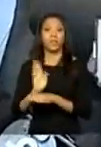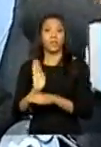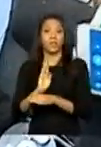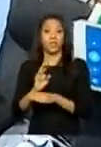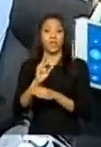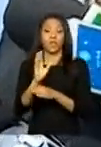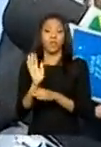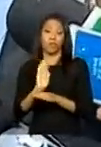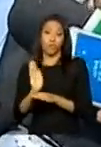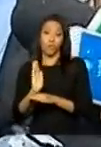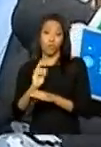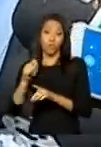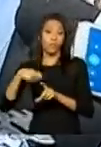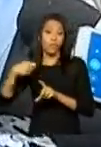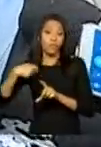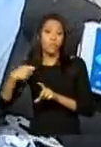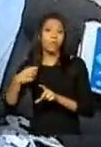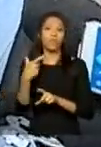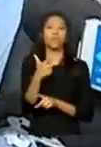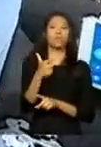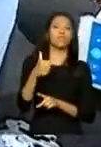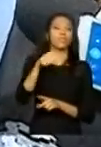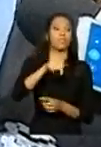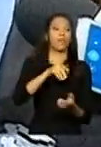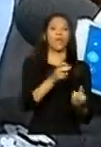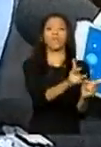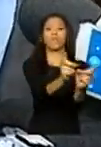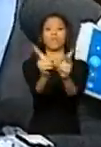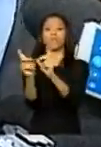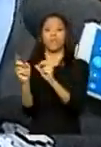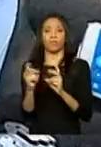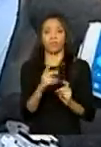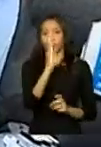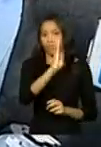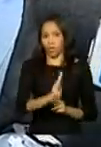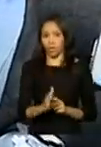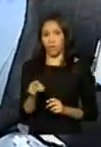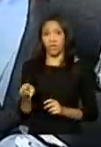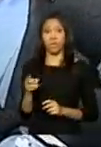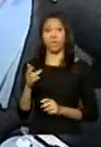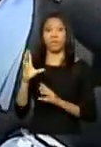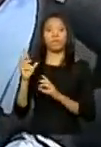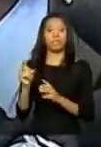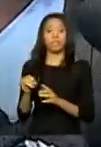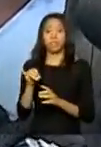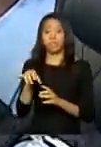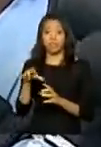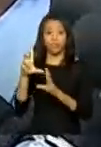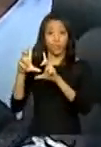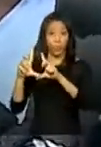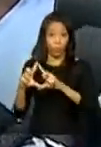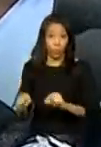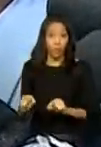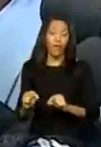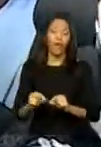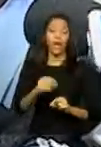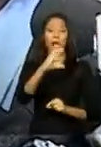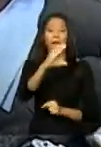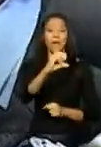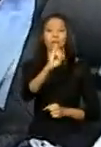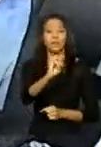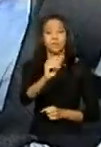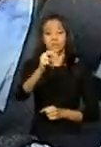não tinha mais cópia no Brasil e estava fadado a desaparecer. A Cinemateca é uma das instituições